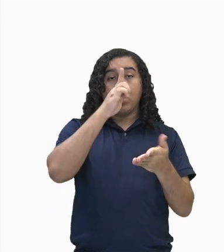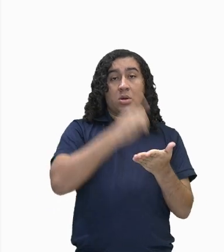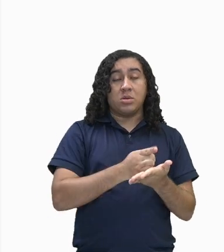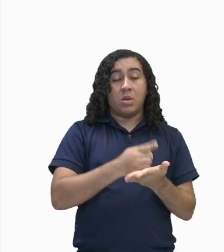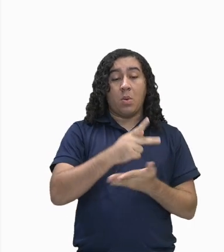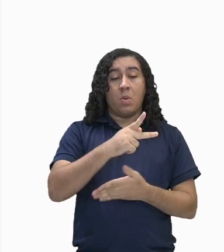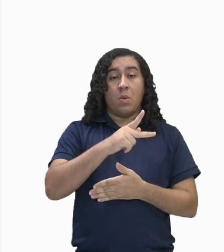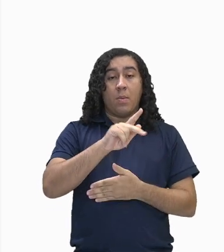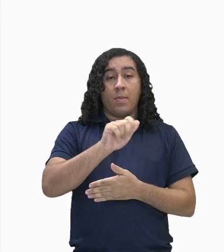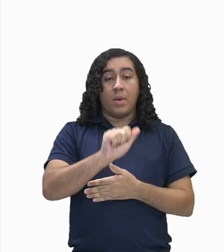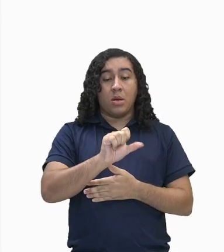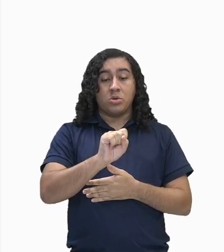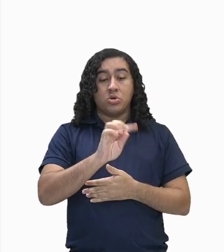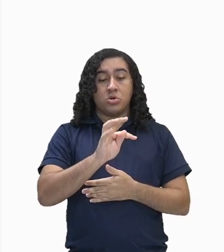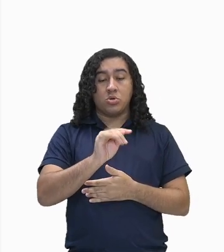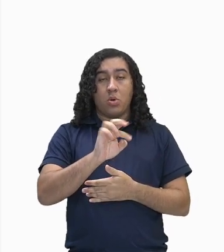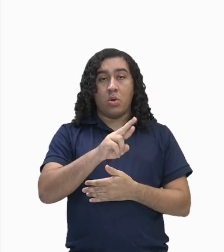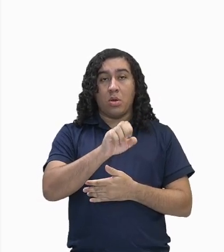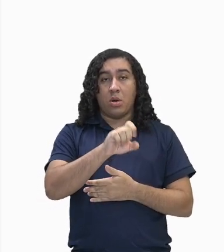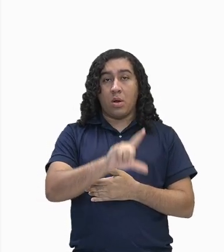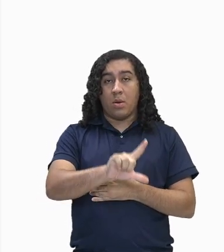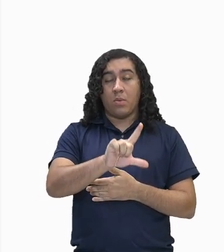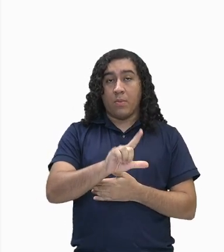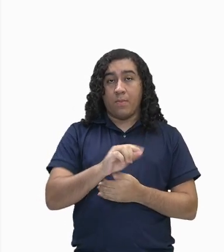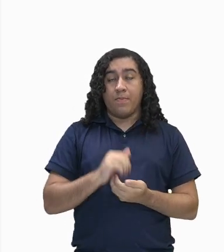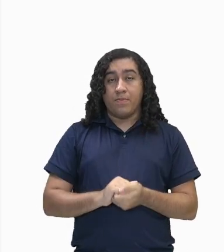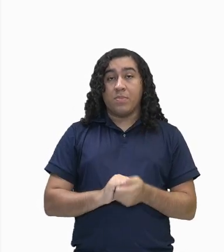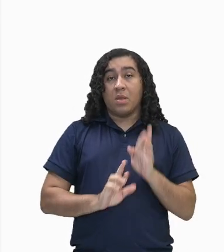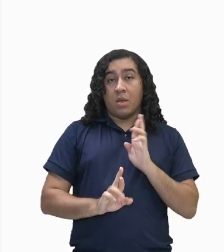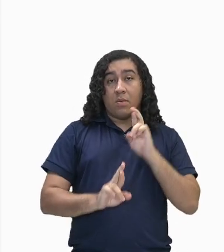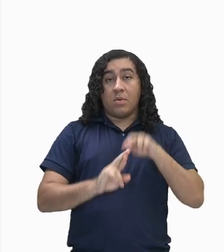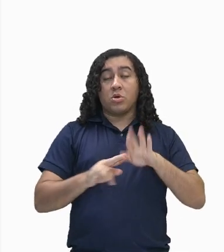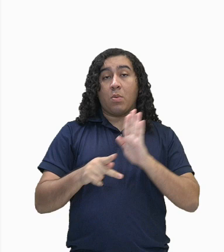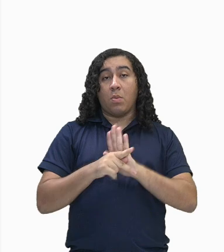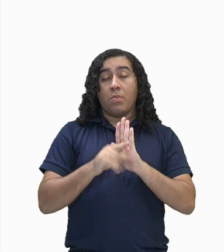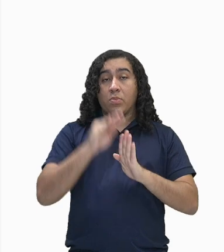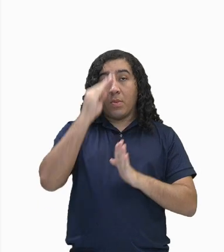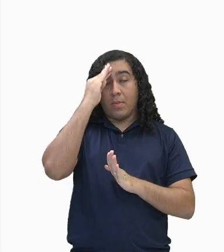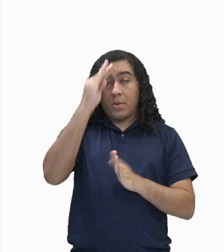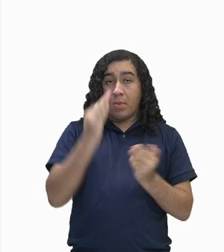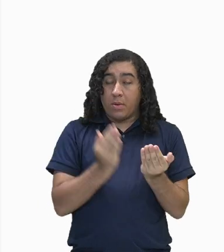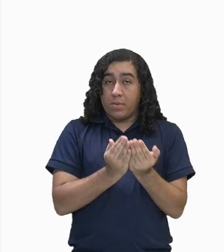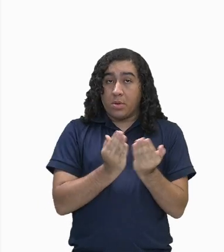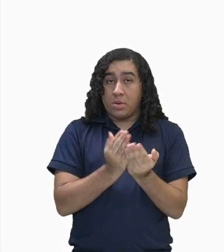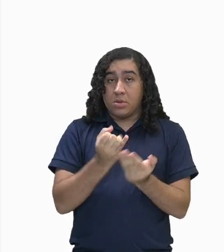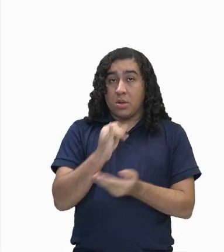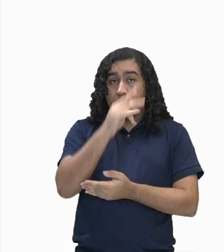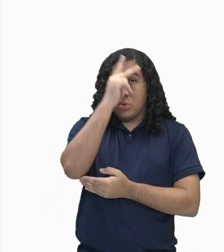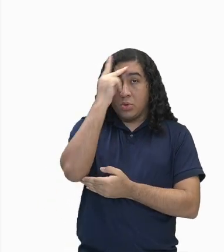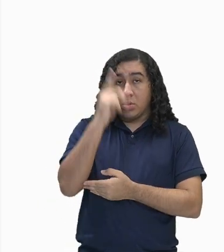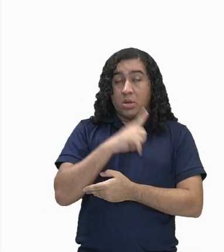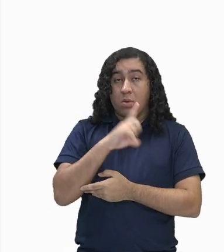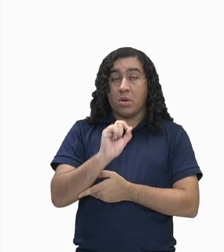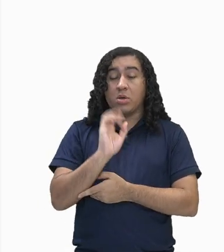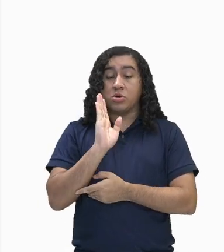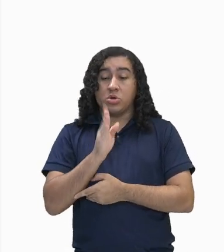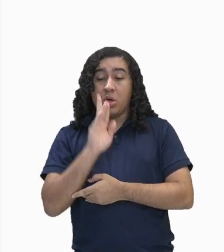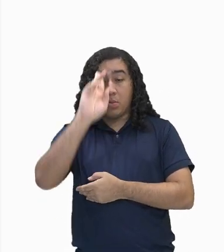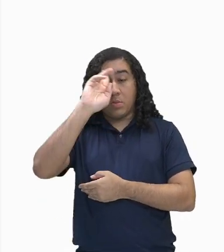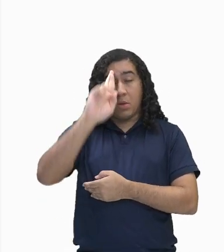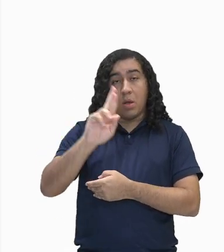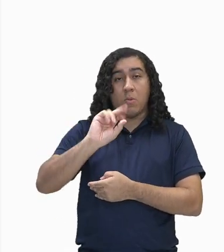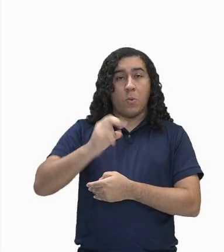ou unção pastoral, sobretudo nas igrejas evangélicas, né? Quando a pessoa se torna sacerdote,